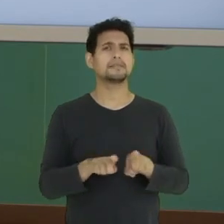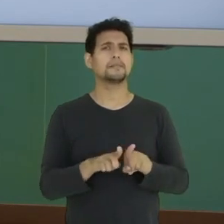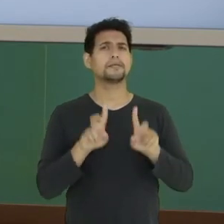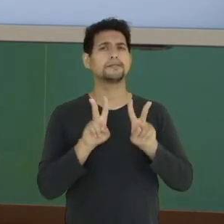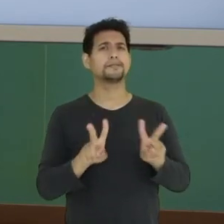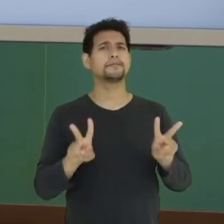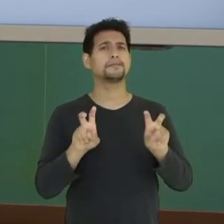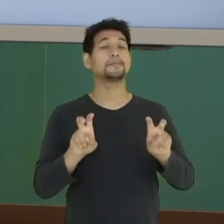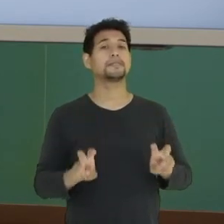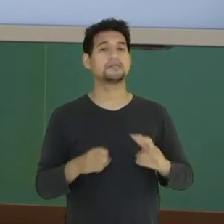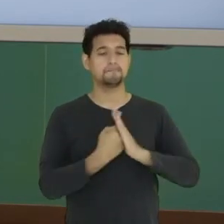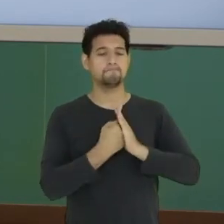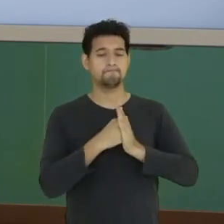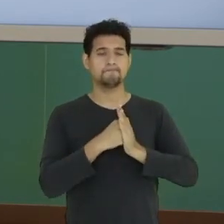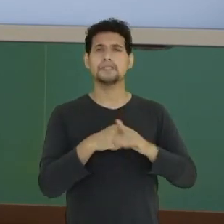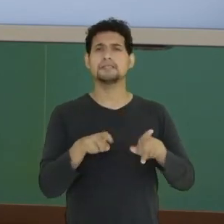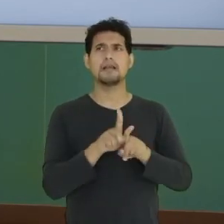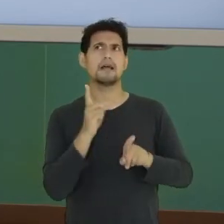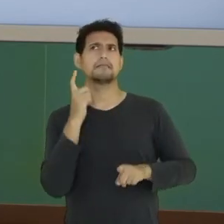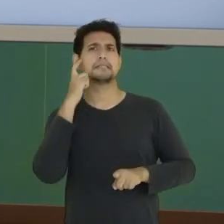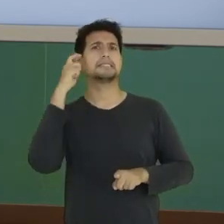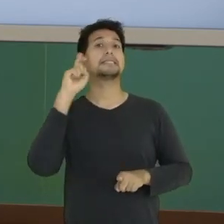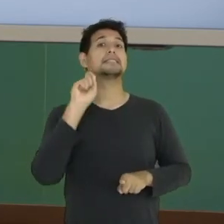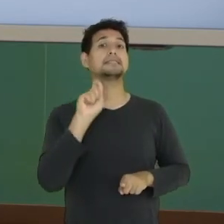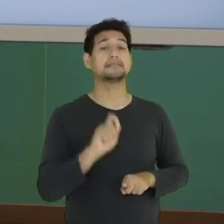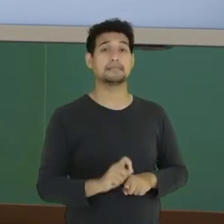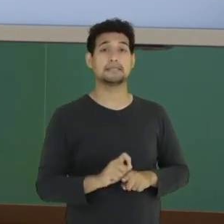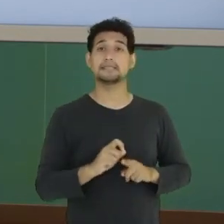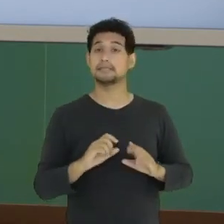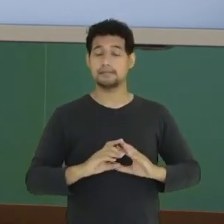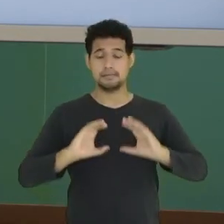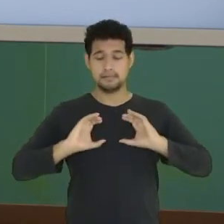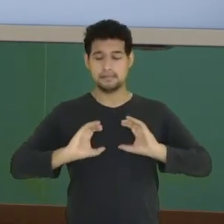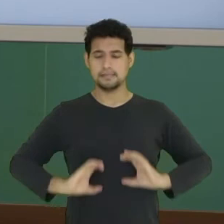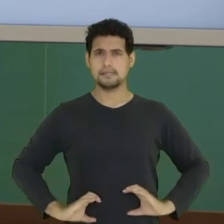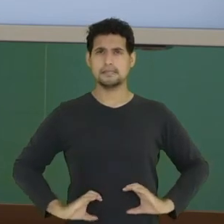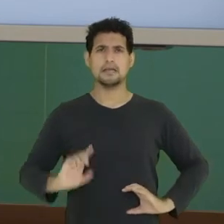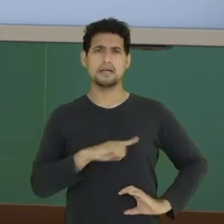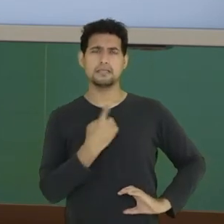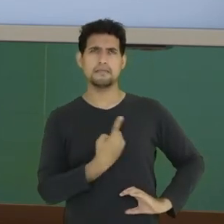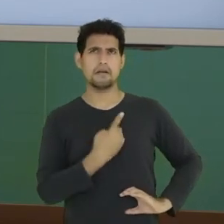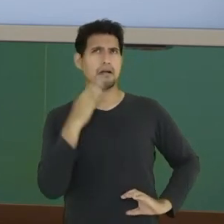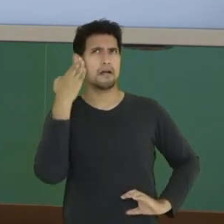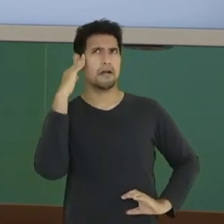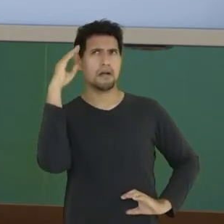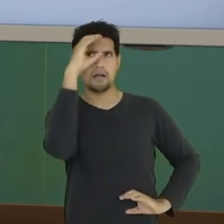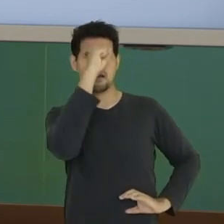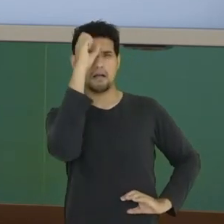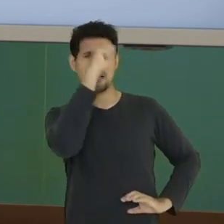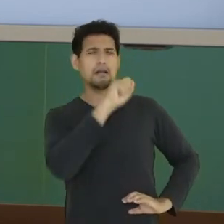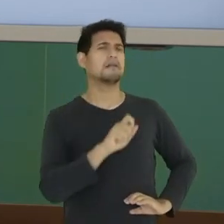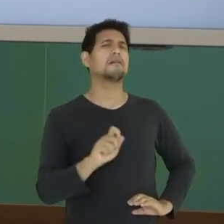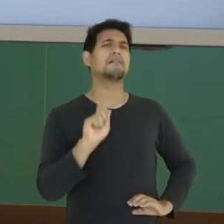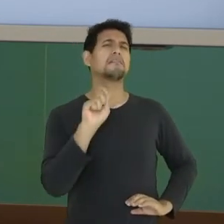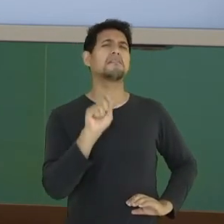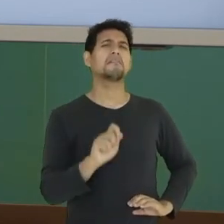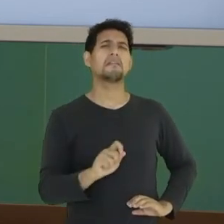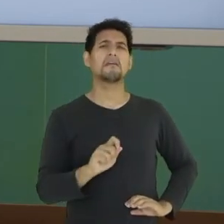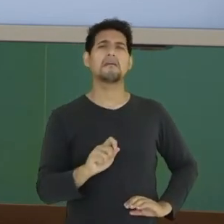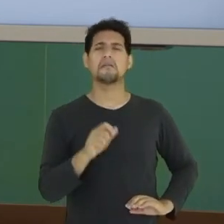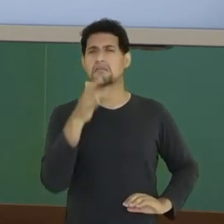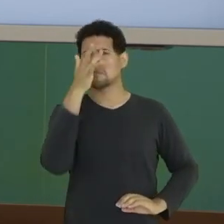da restrição à ideia de cidadania. Vamos entender melhor quem eram os